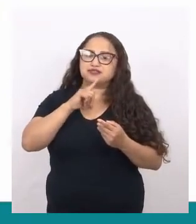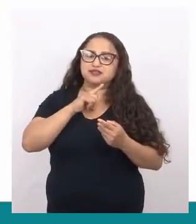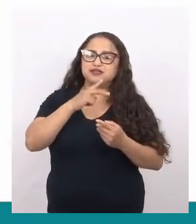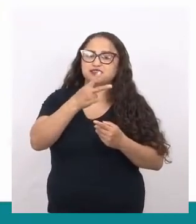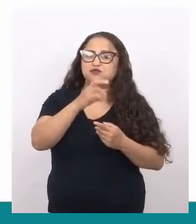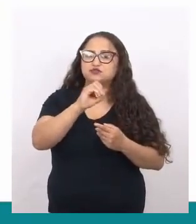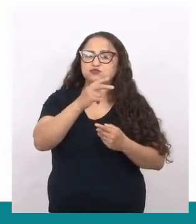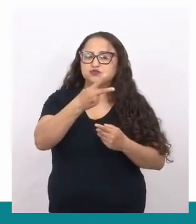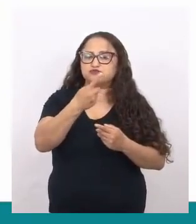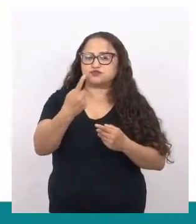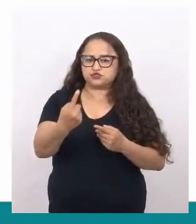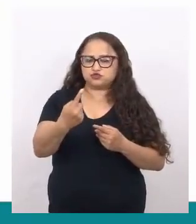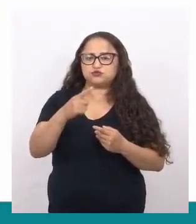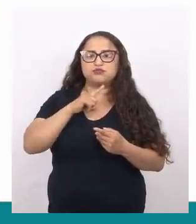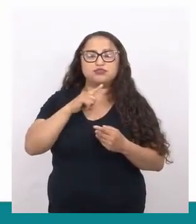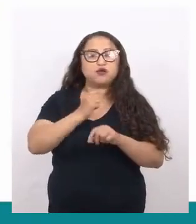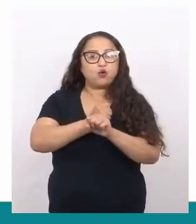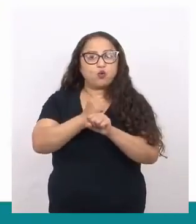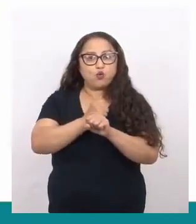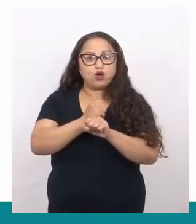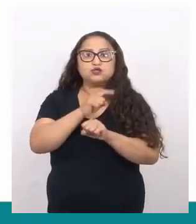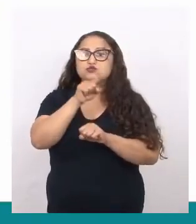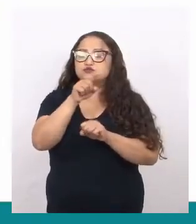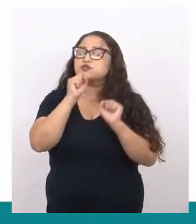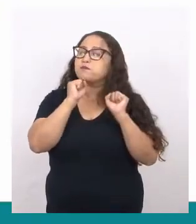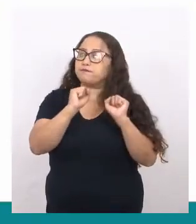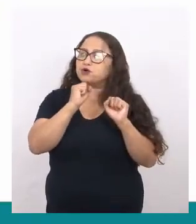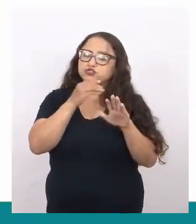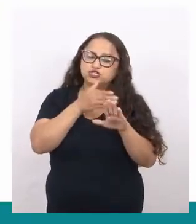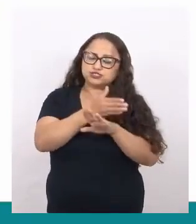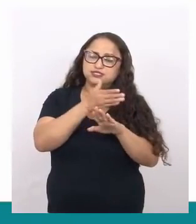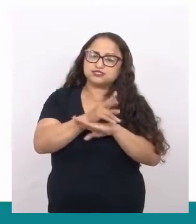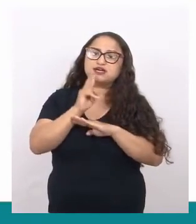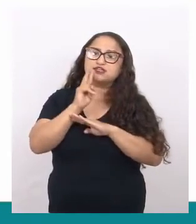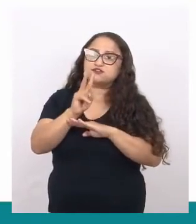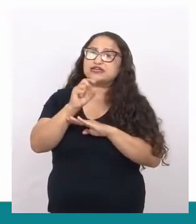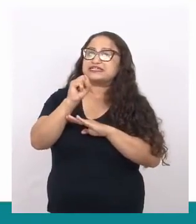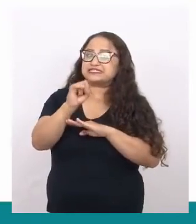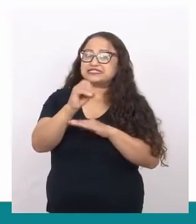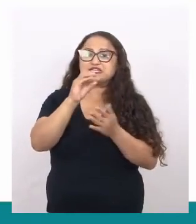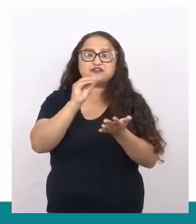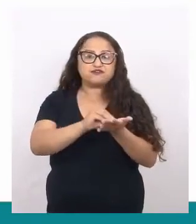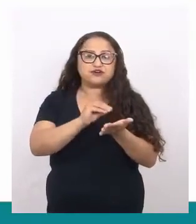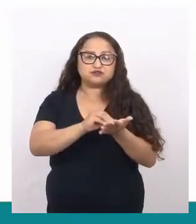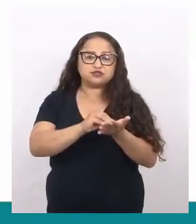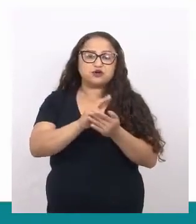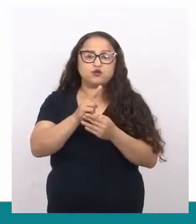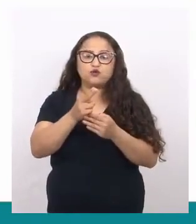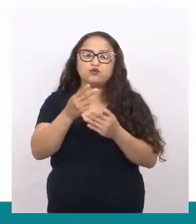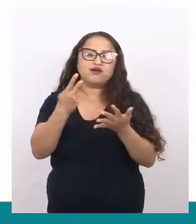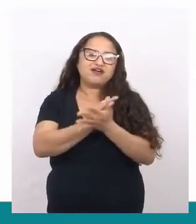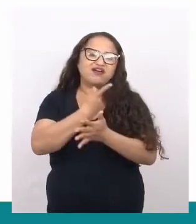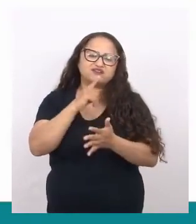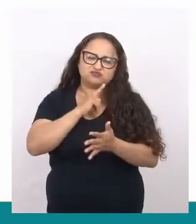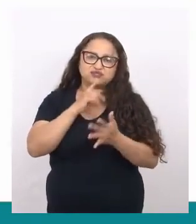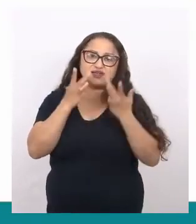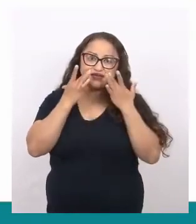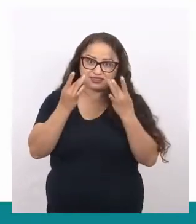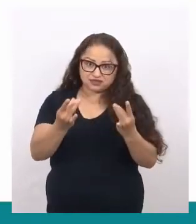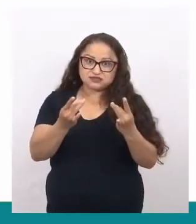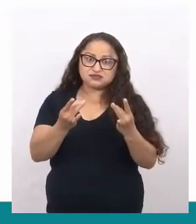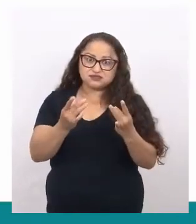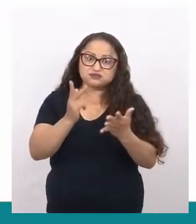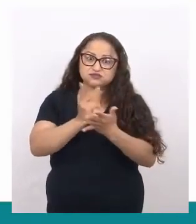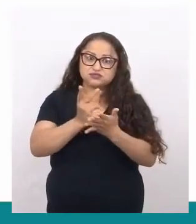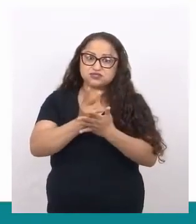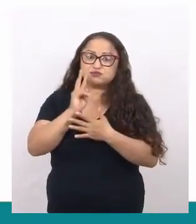está realizando atribuição durante o ano, vocês podem acessar e acabar verificando o saldo errado. Então, preste atenção, acesse ali no